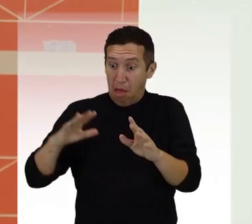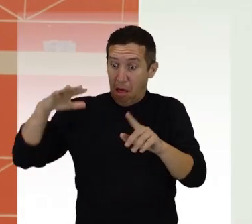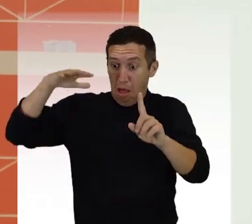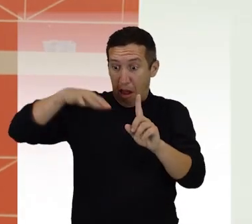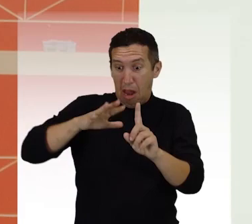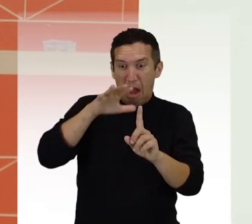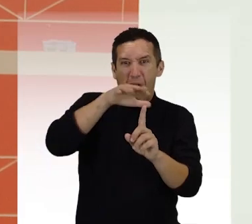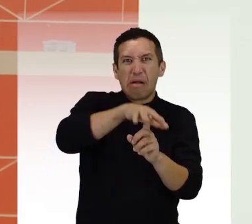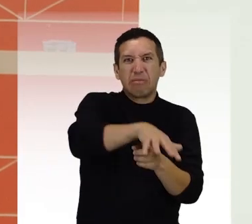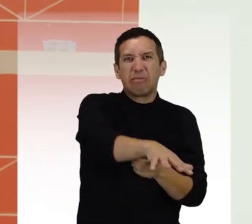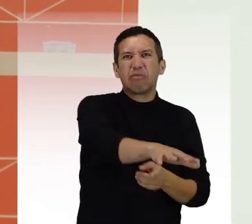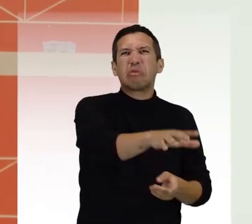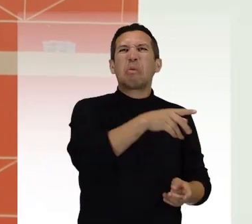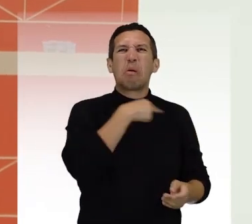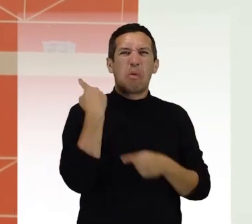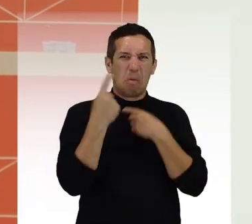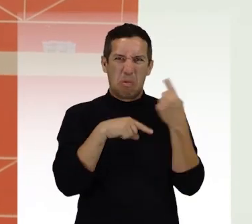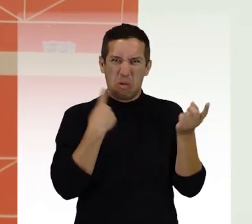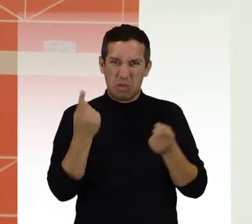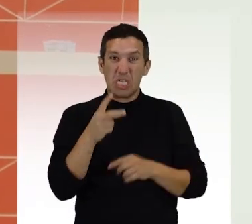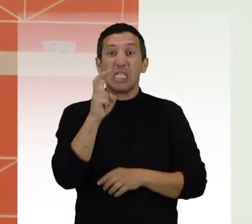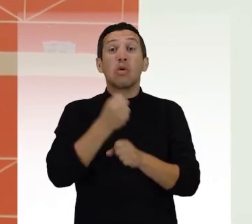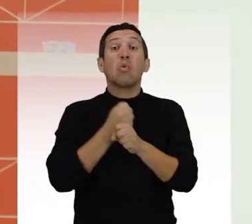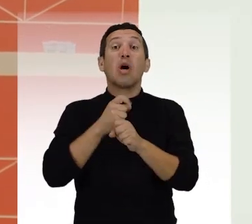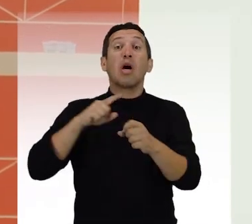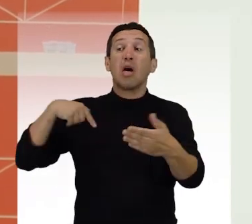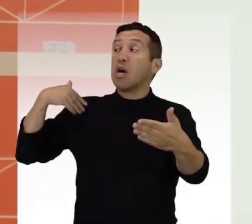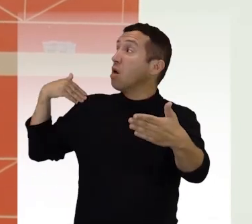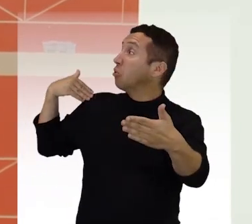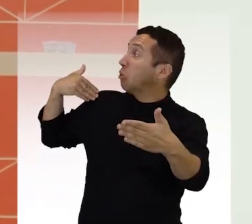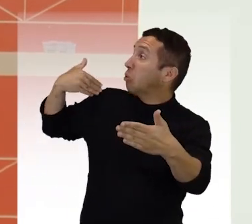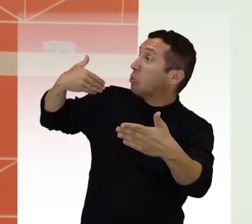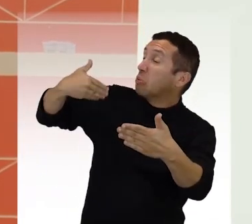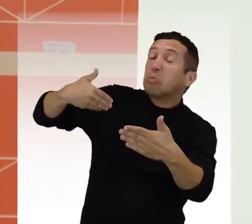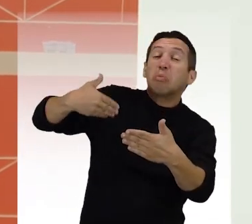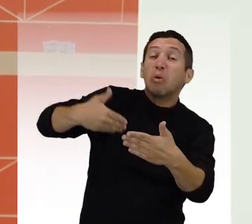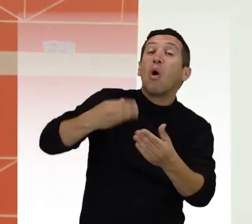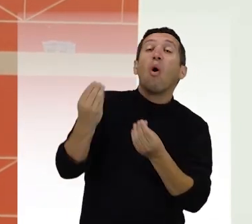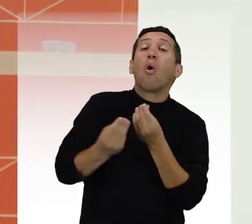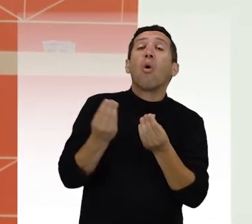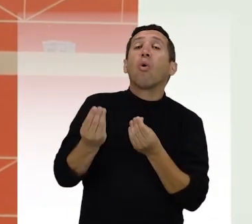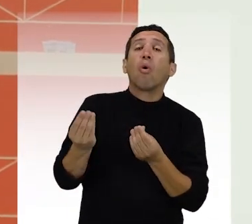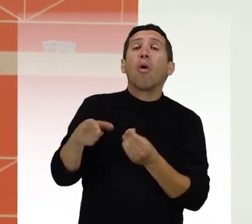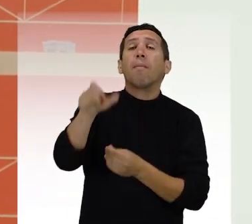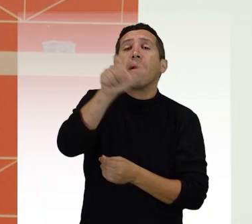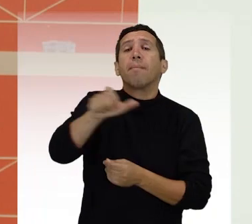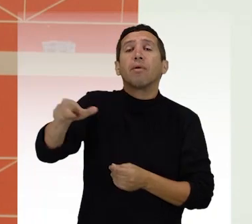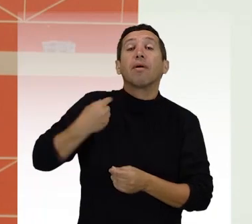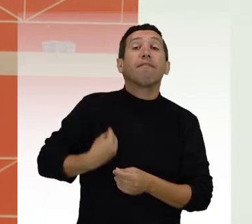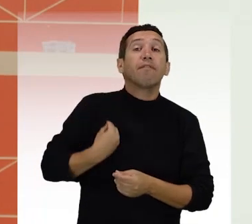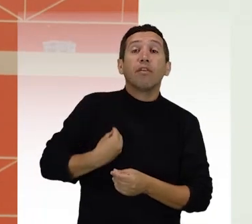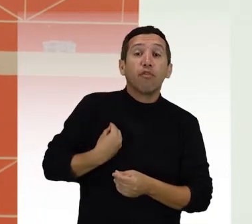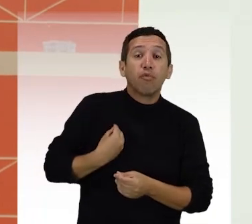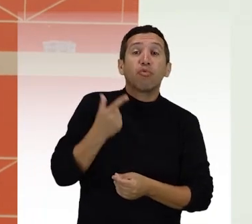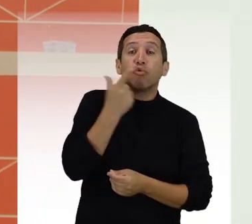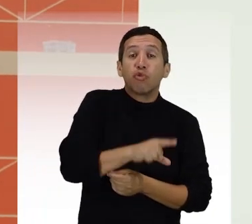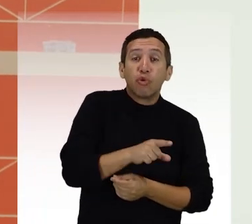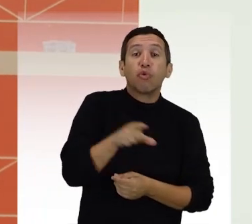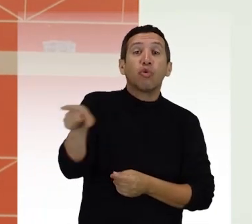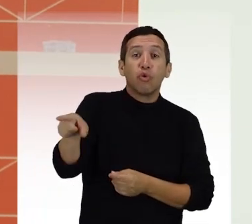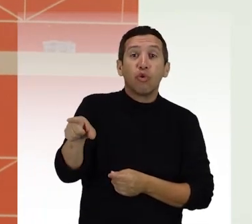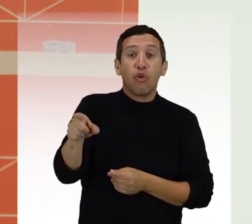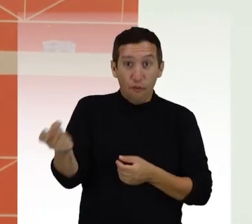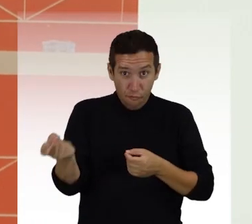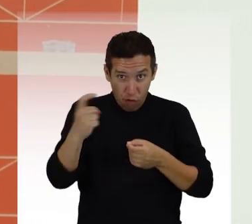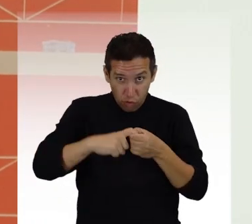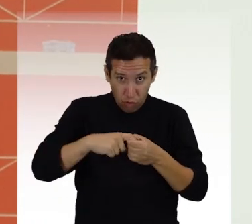atingida. 5 anos depois, resta a pergunta: esses trabalhadores que sobreviveram voltaram a exercer suas